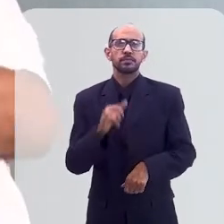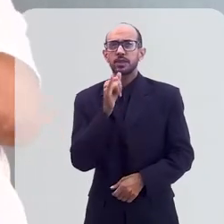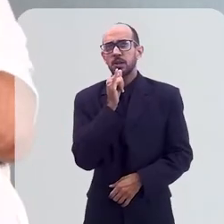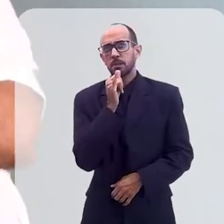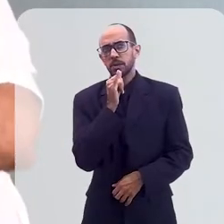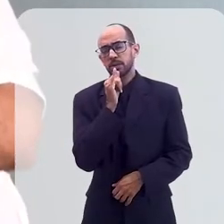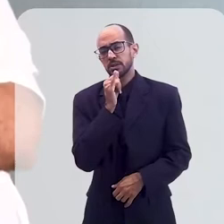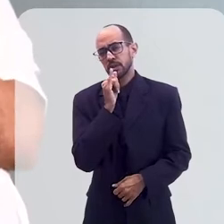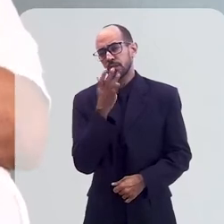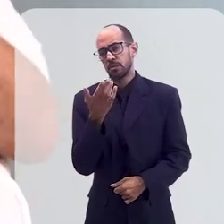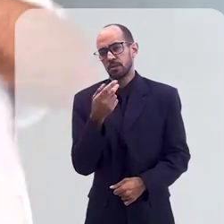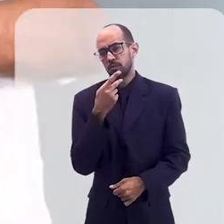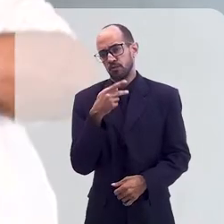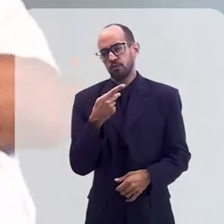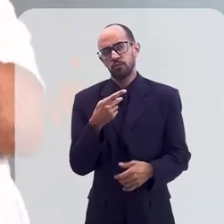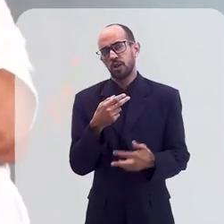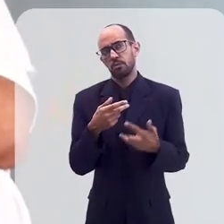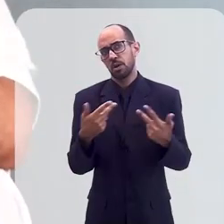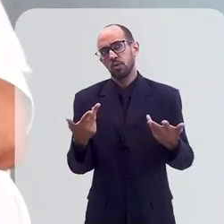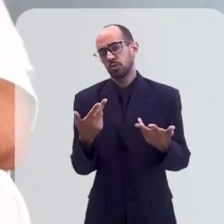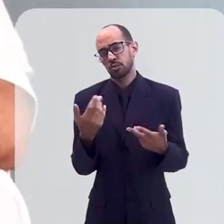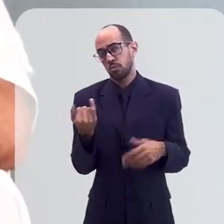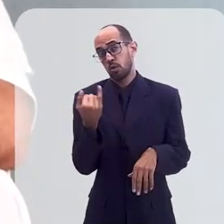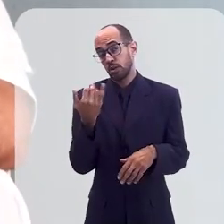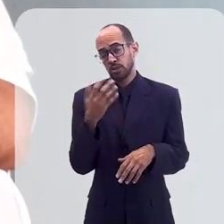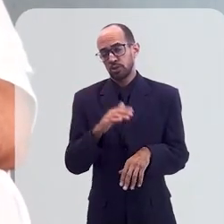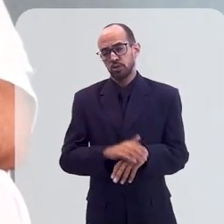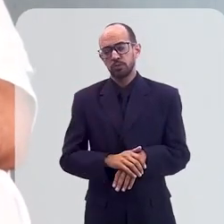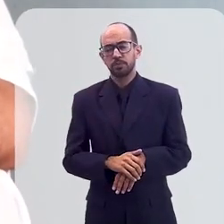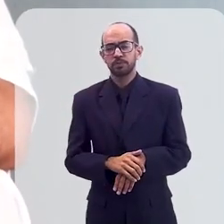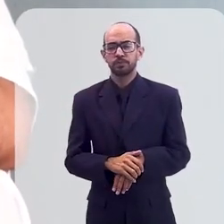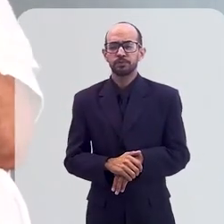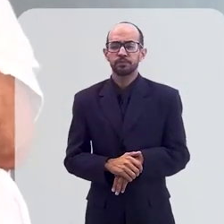falar de algo assim que bate, né?